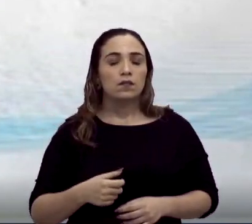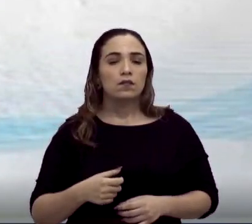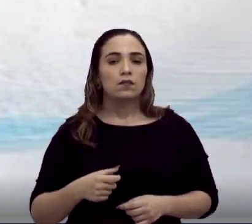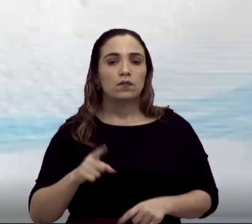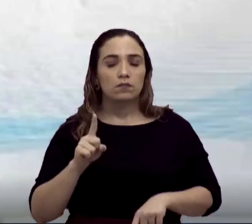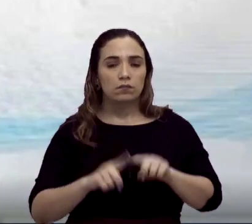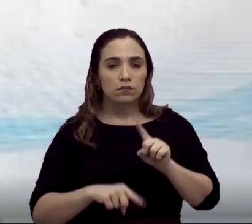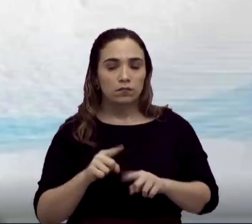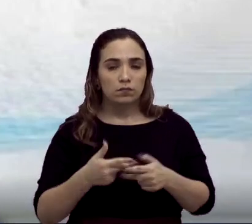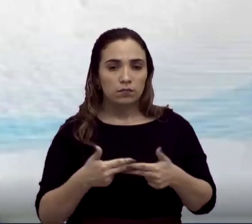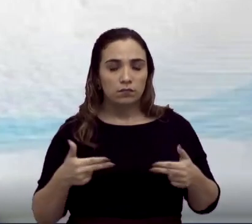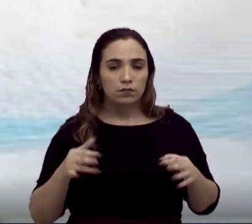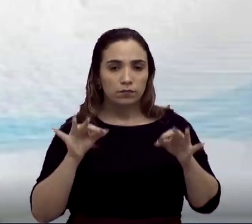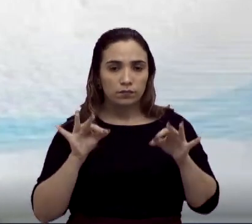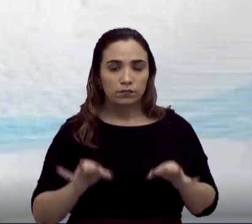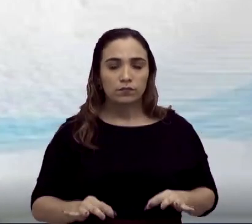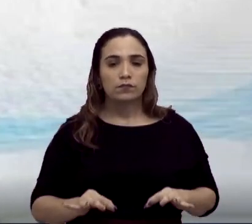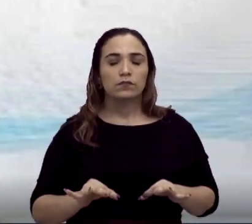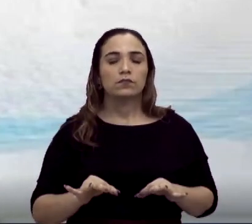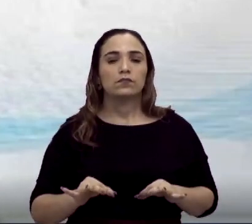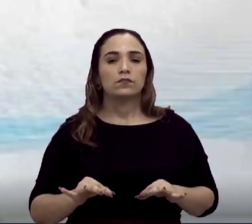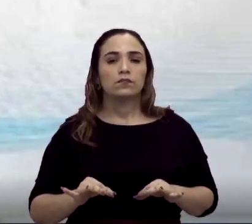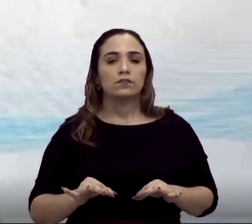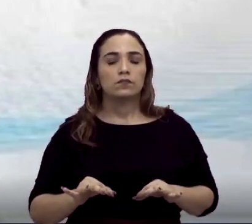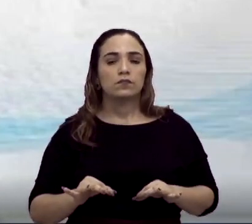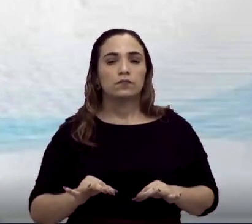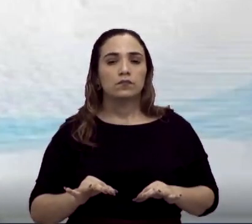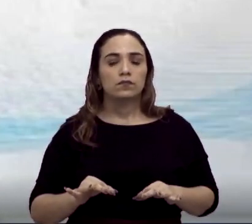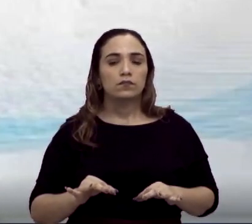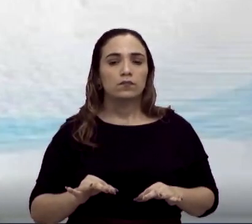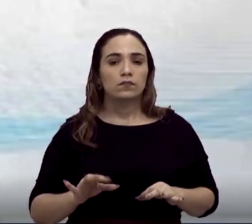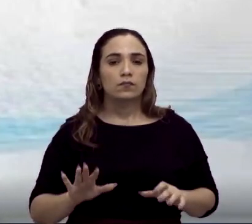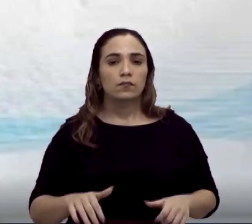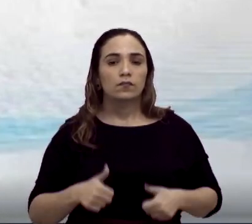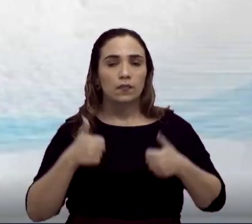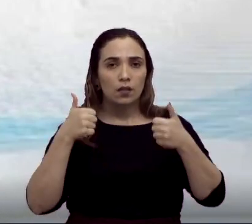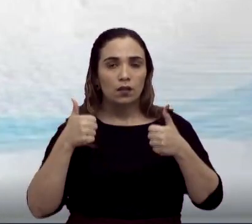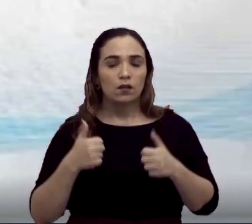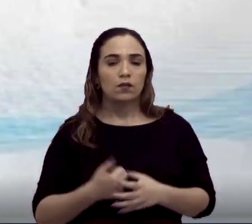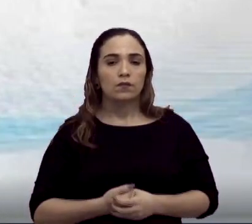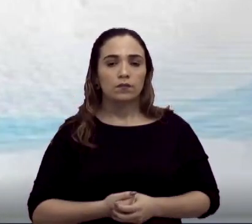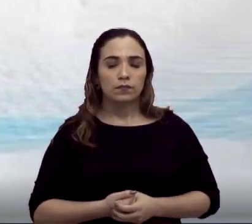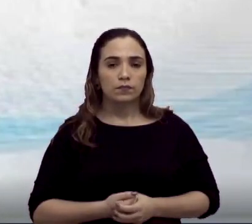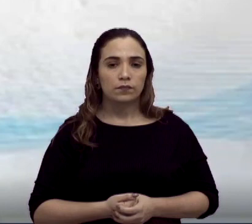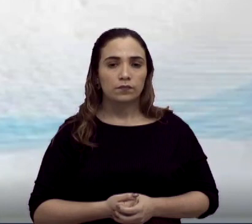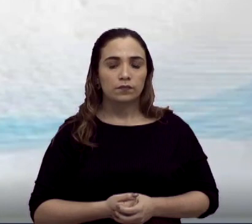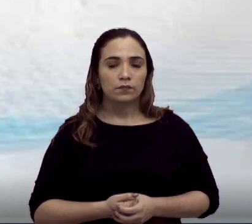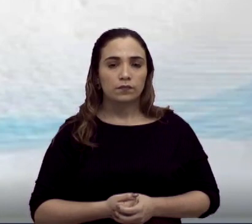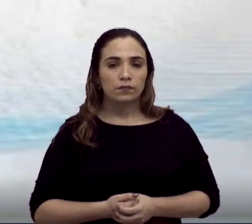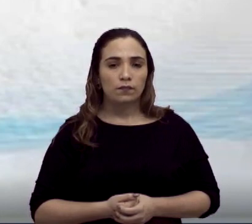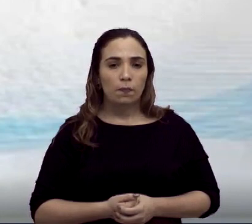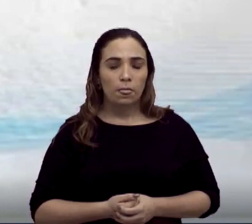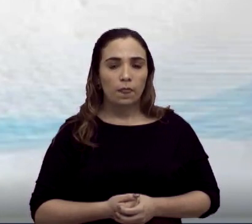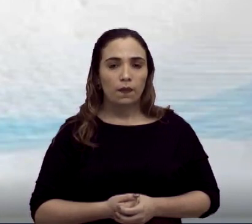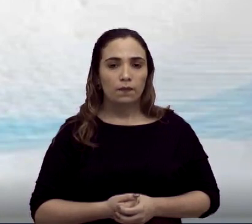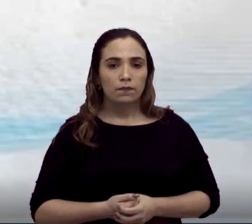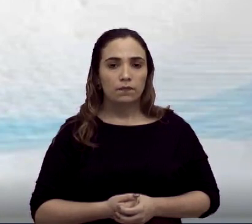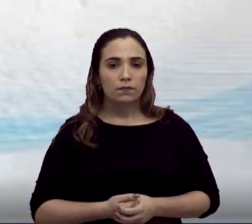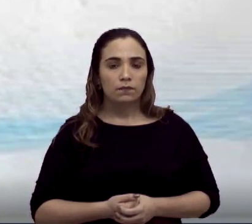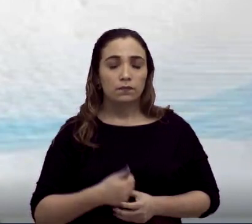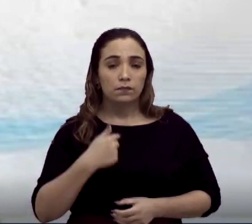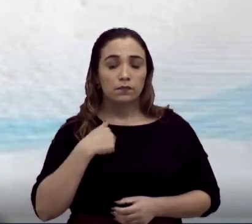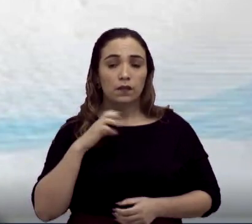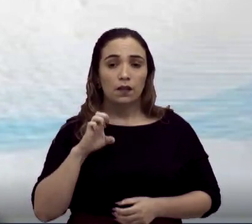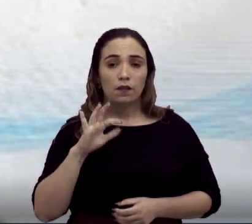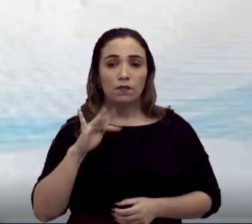recursos, né, prestando atenção na logística da melhor forma possível. Se eu tiver feito isso, eu sou eficiente.